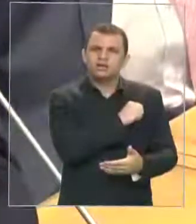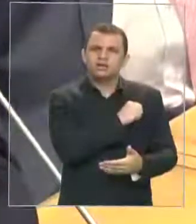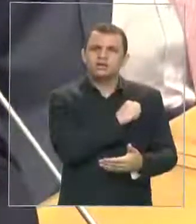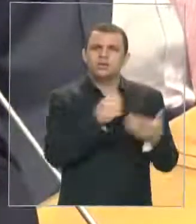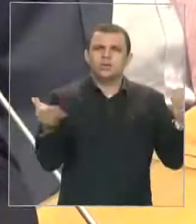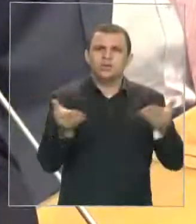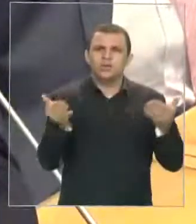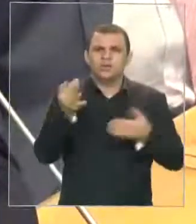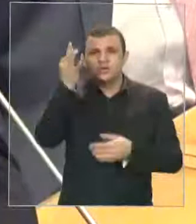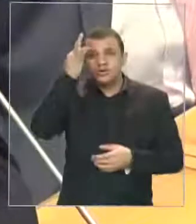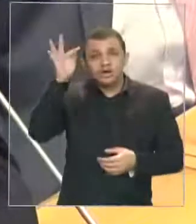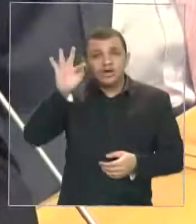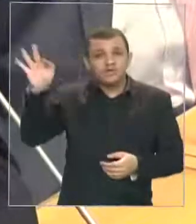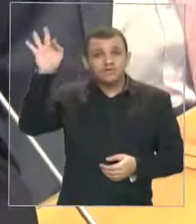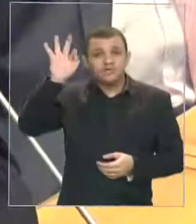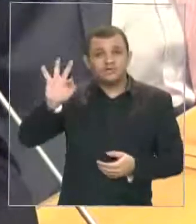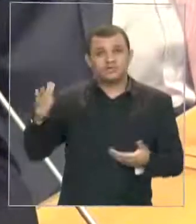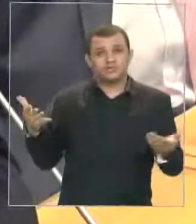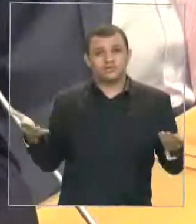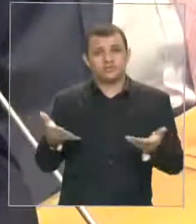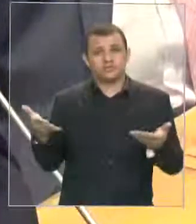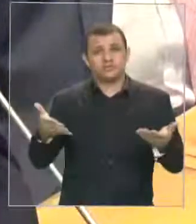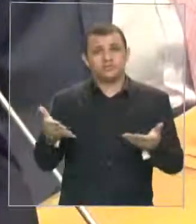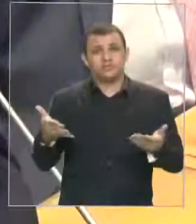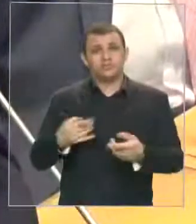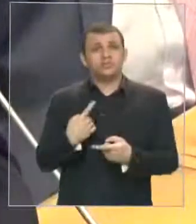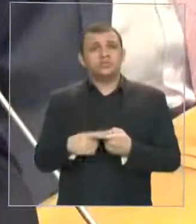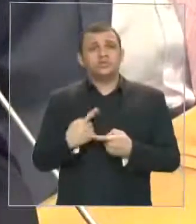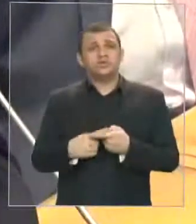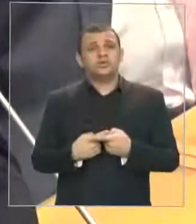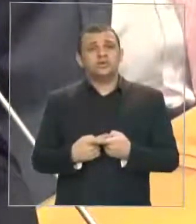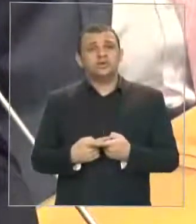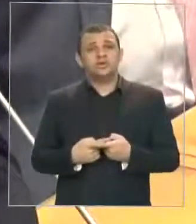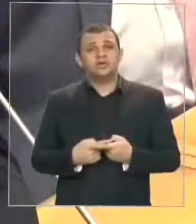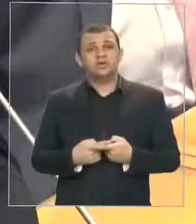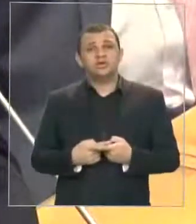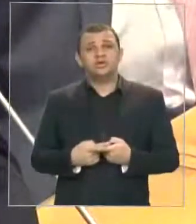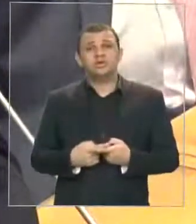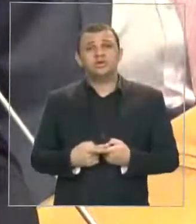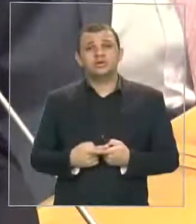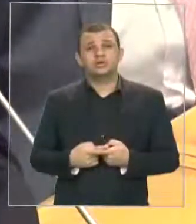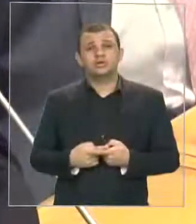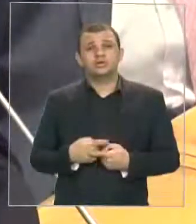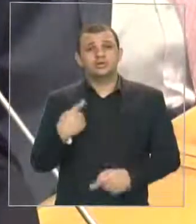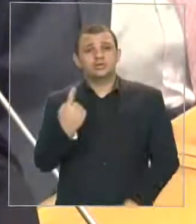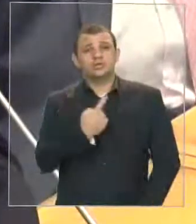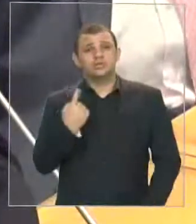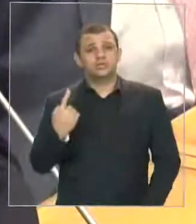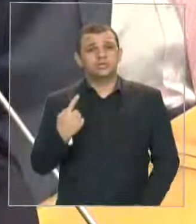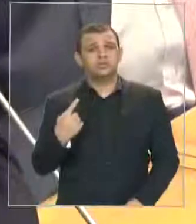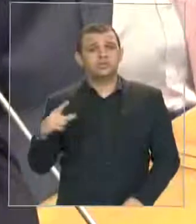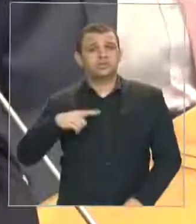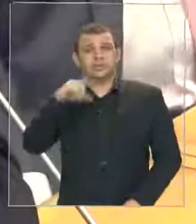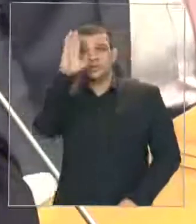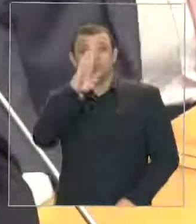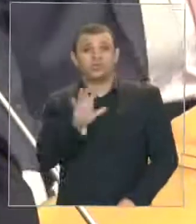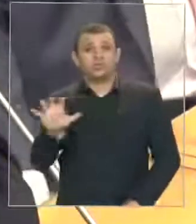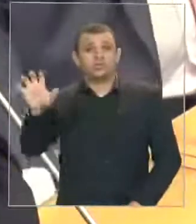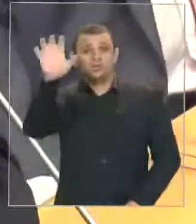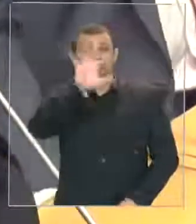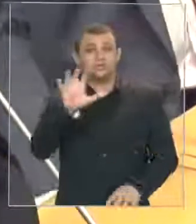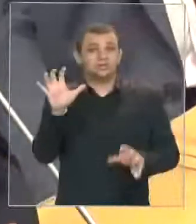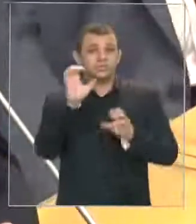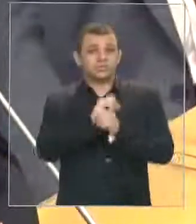gente tem, até porque temos 34 partidos e logo, logo passaremos